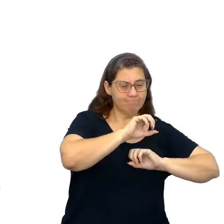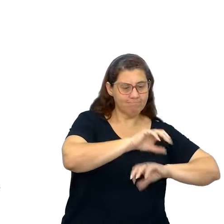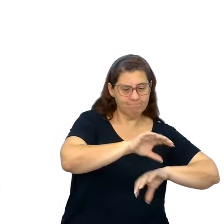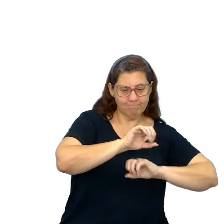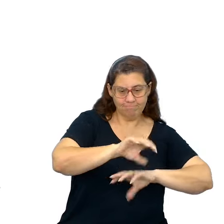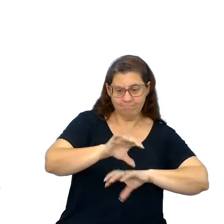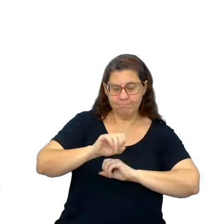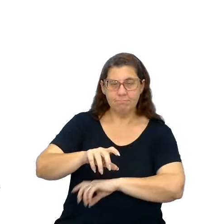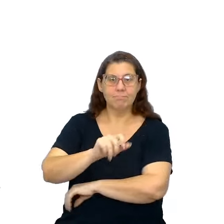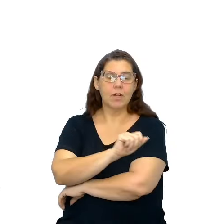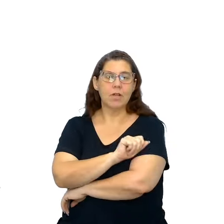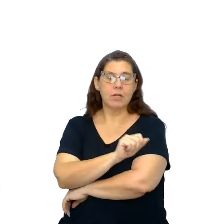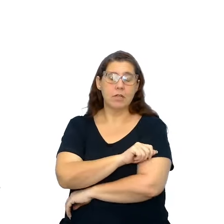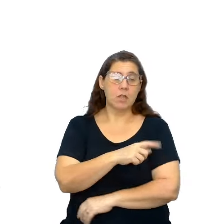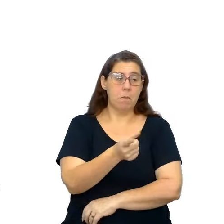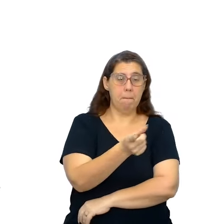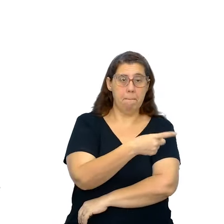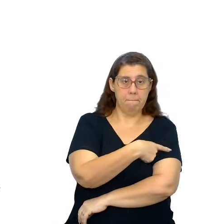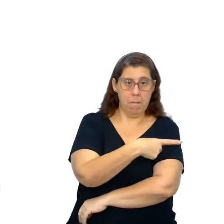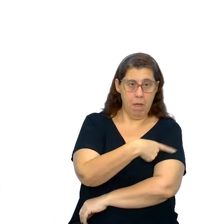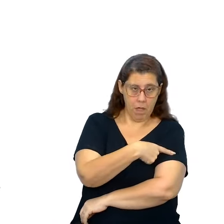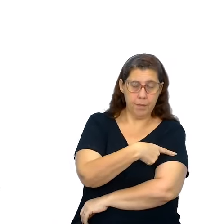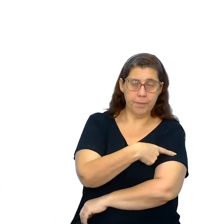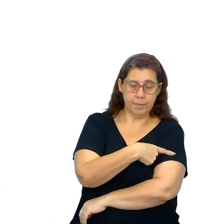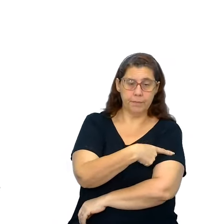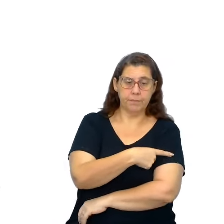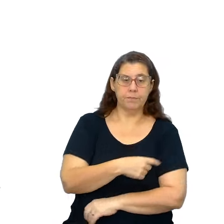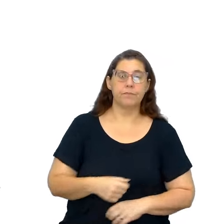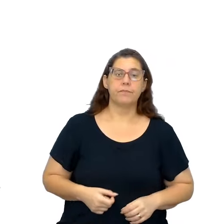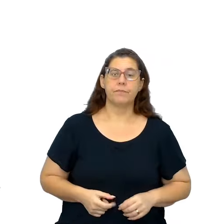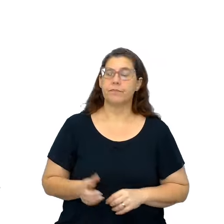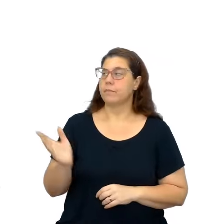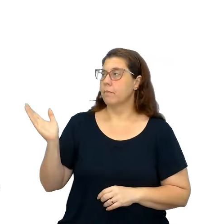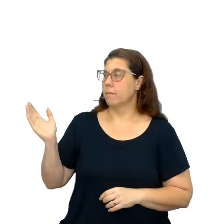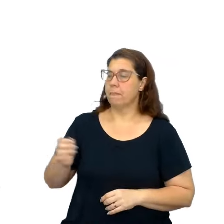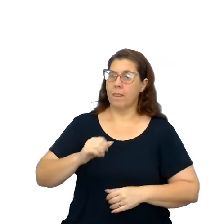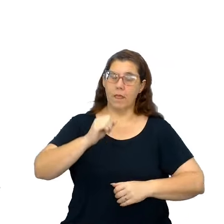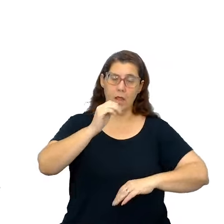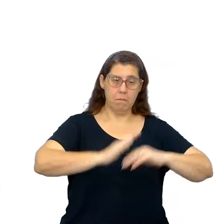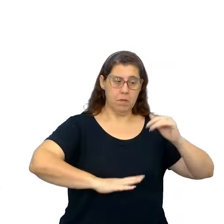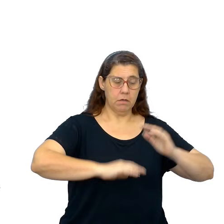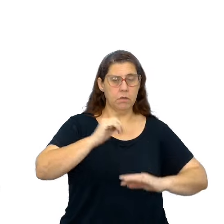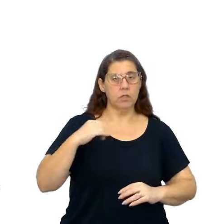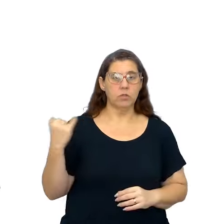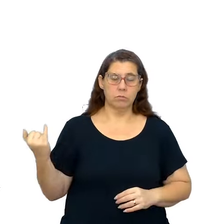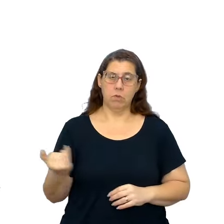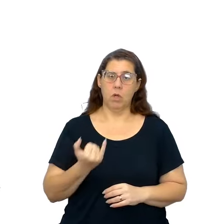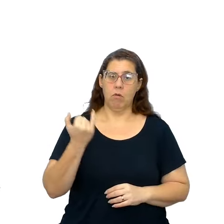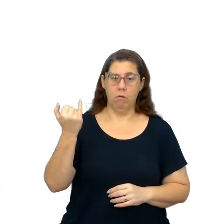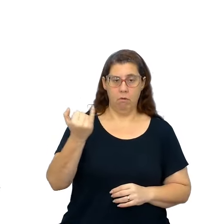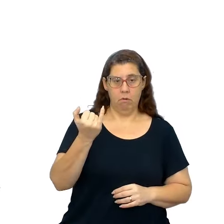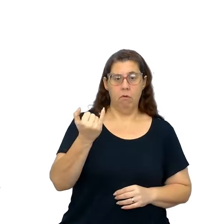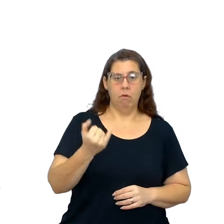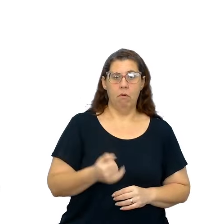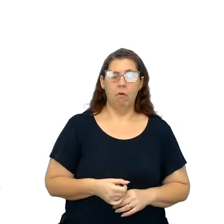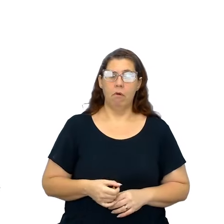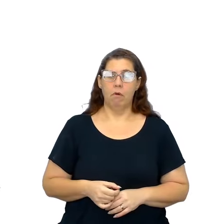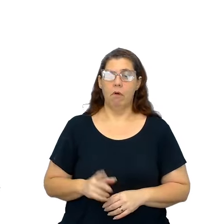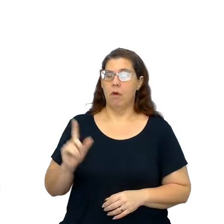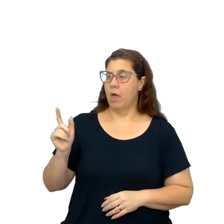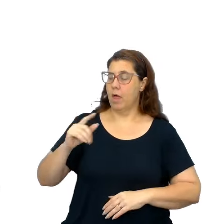ó, na primeira série, começando nesse slide, nós temos a habilidade essencial, que vocês estão vendo aí, né, no quadro amarelo, que